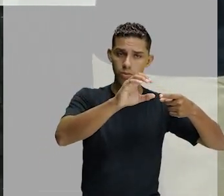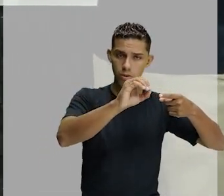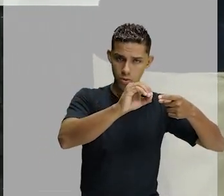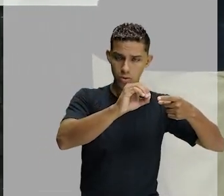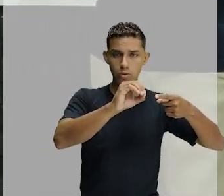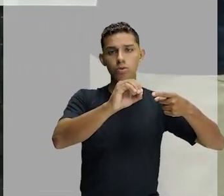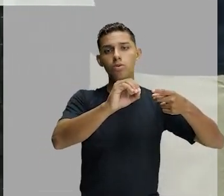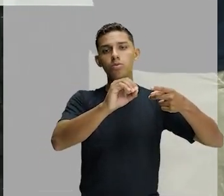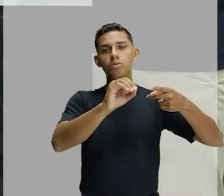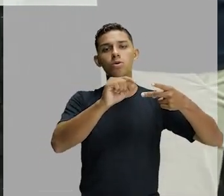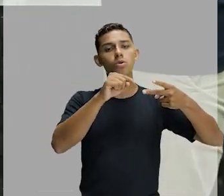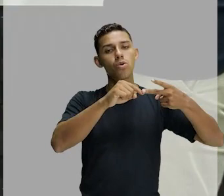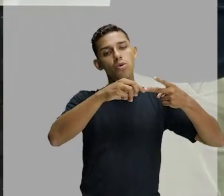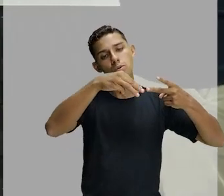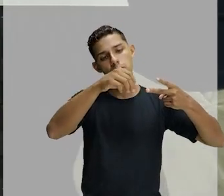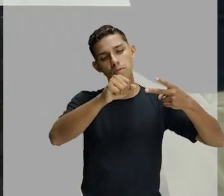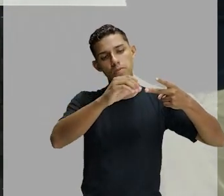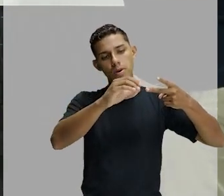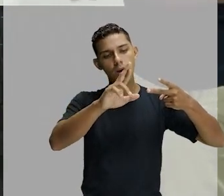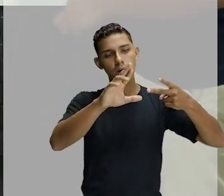Na falta de um deles,